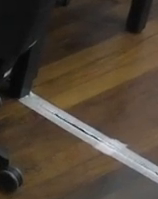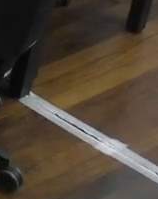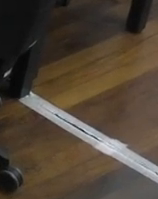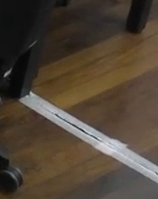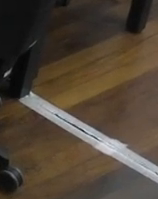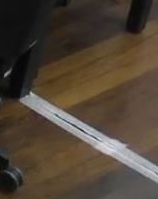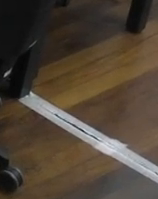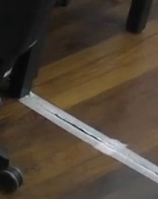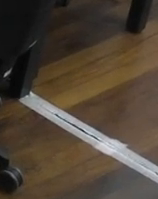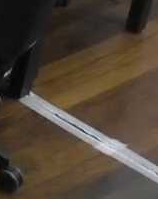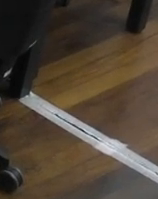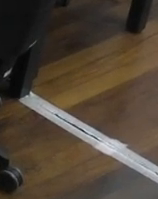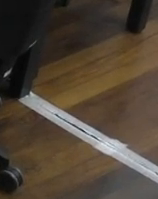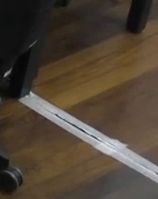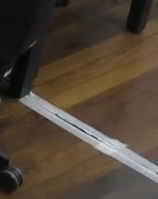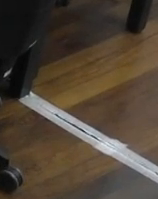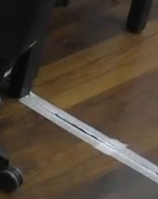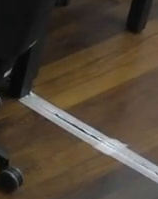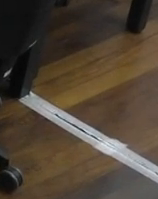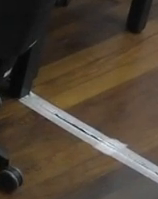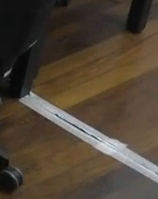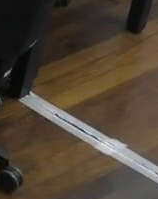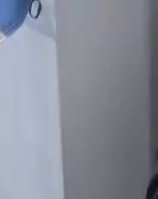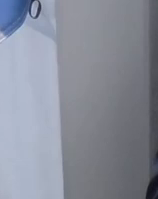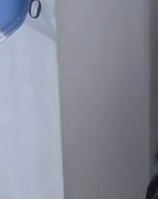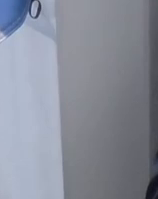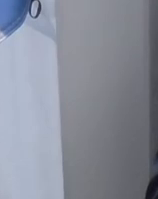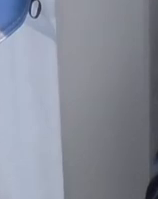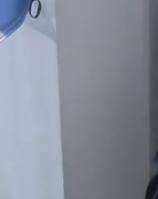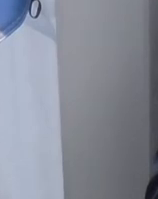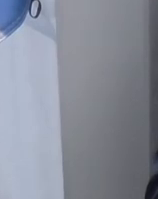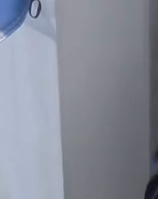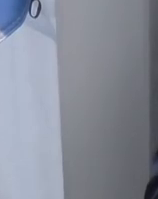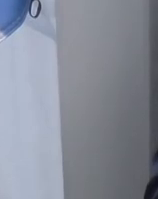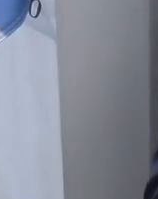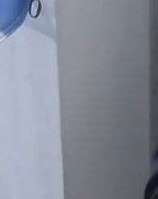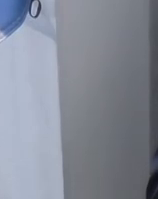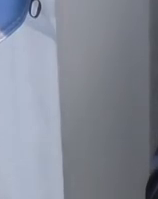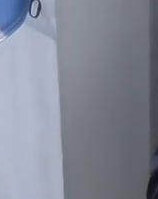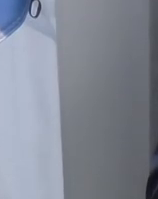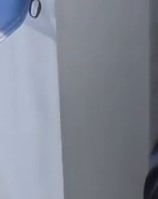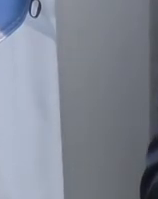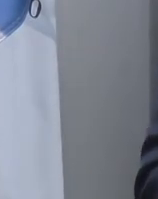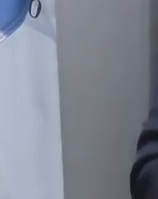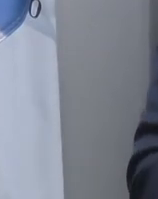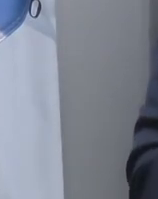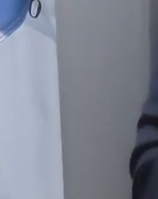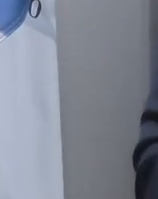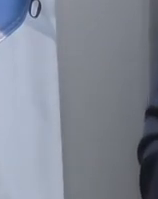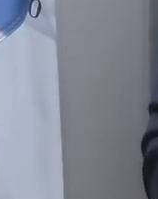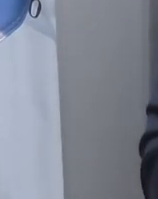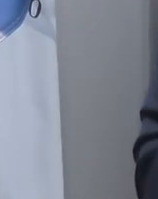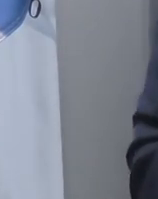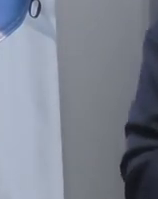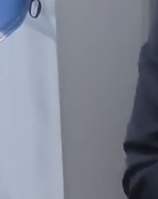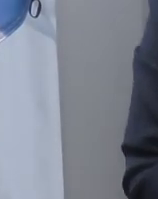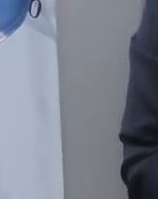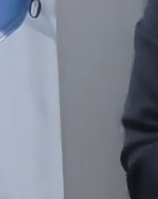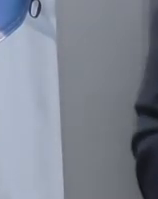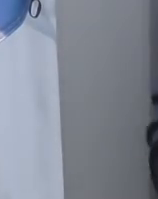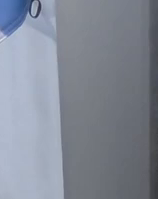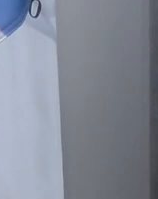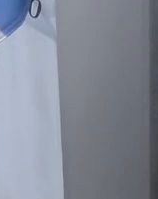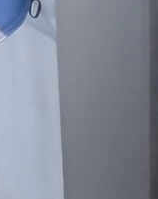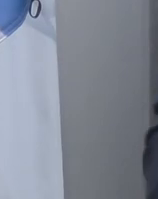vi tanto descaramento para contratação dinheiro jogado no lixo com a empresa desse porte que tem